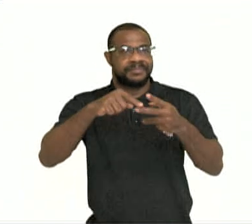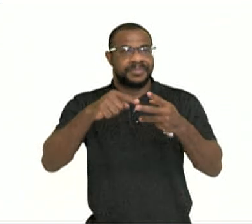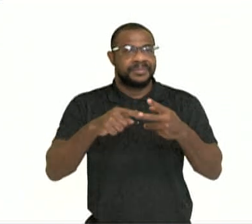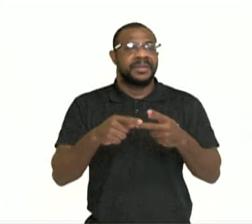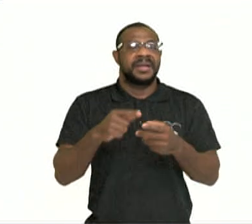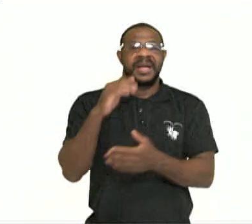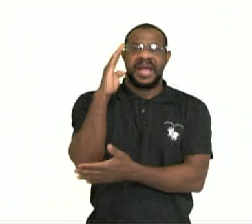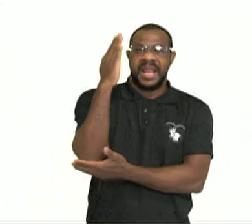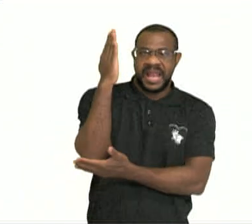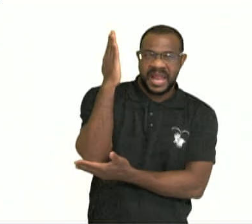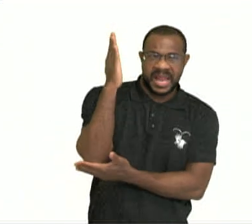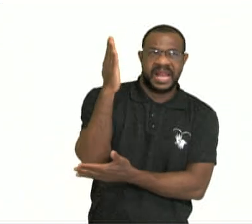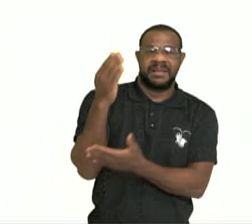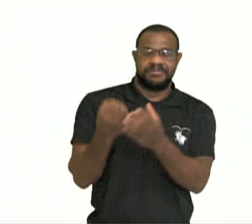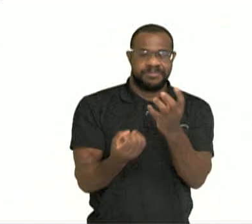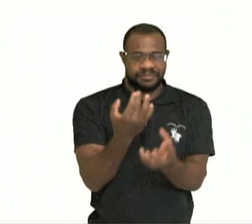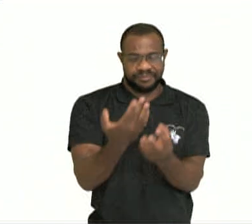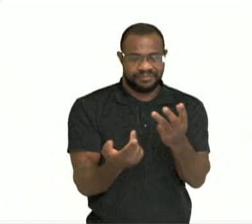Então são formas